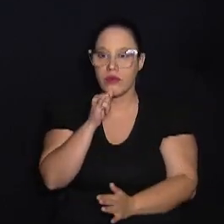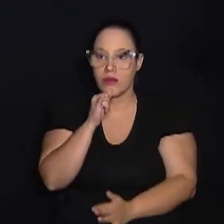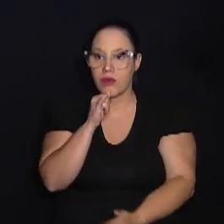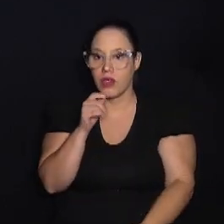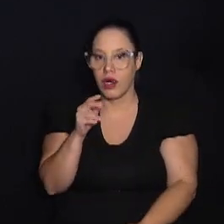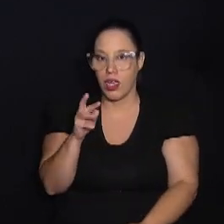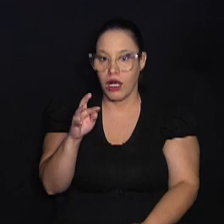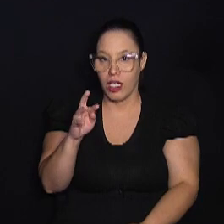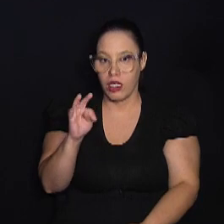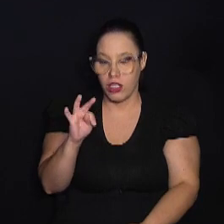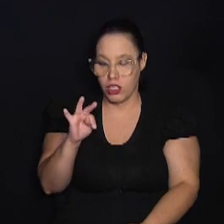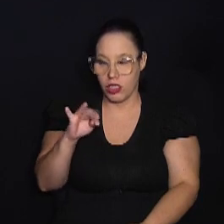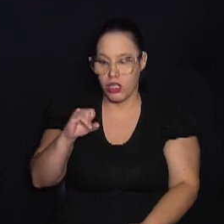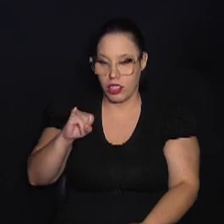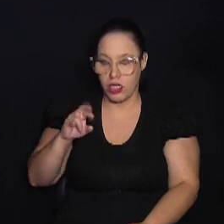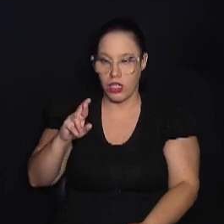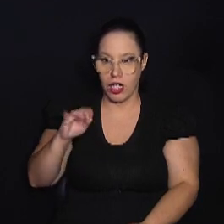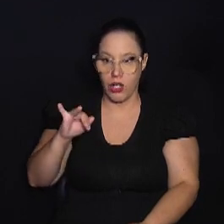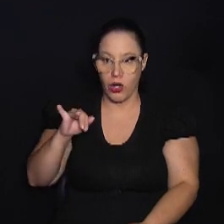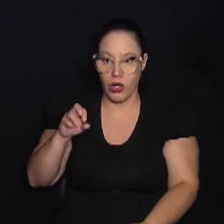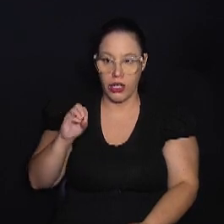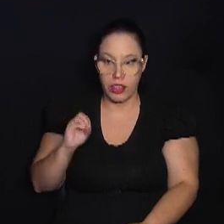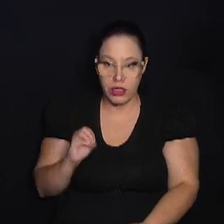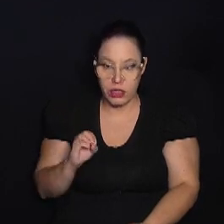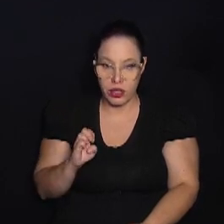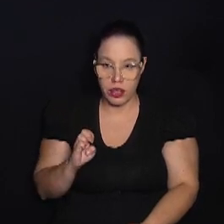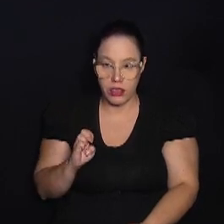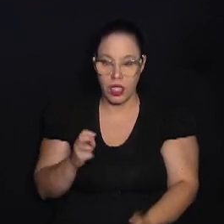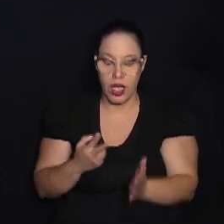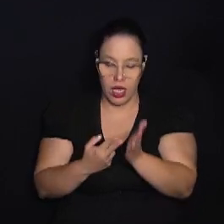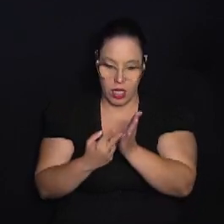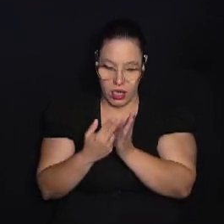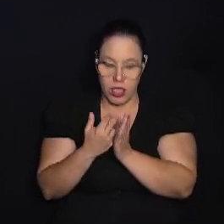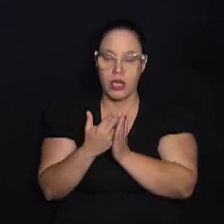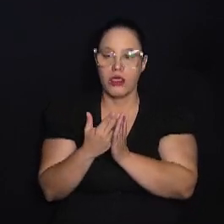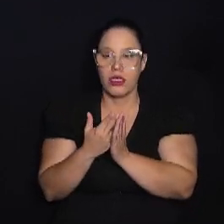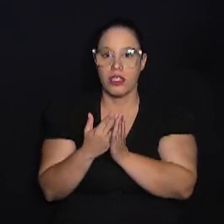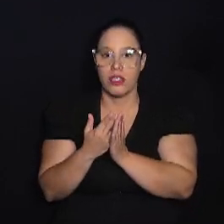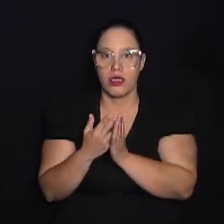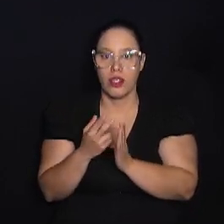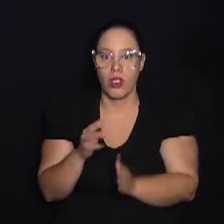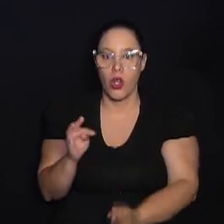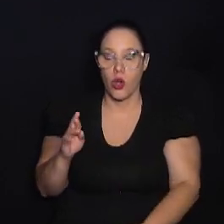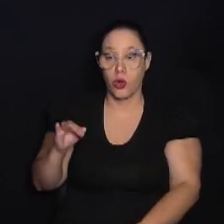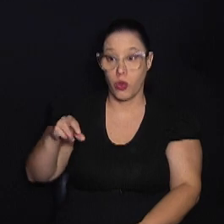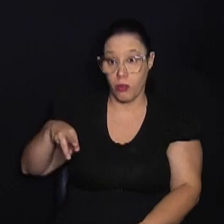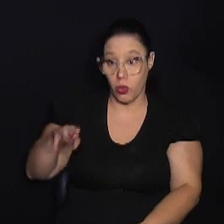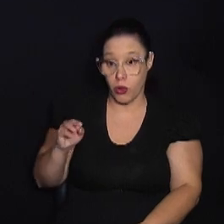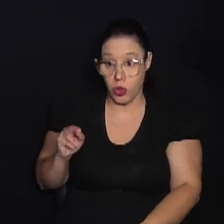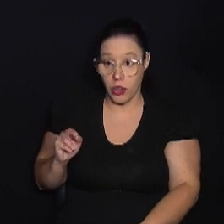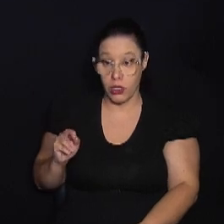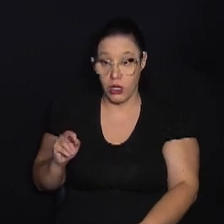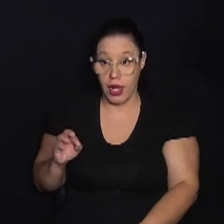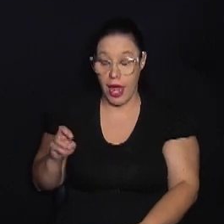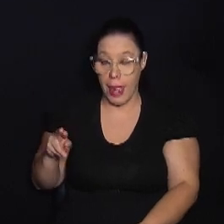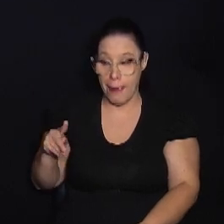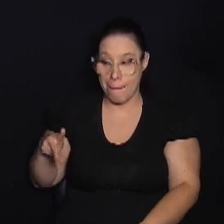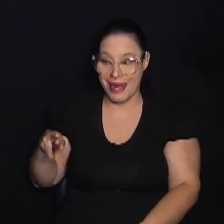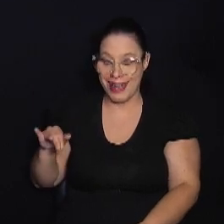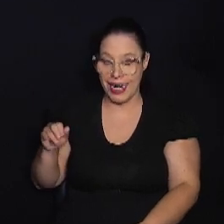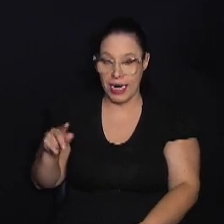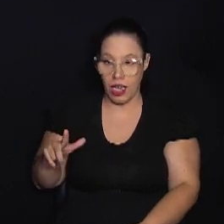iodo radioativo. Dos tumores epiteliais, normalmente, cirurgia com radioterapia após, ou quimio e rádio,